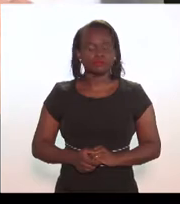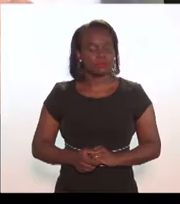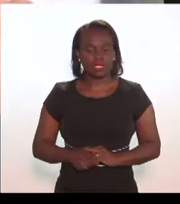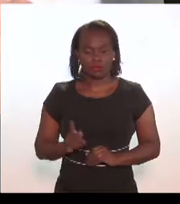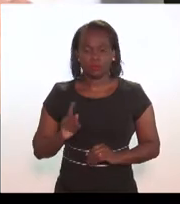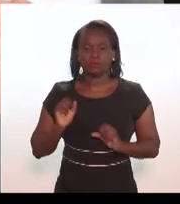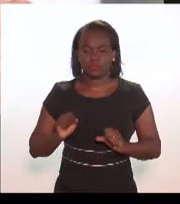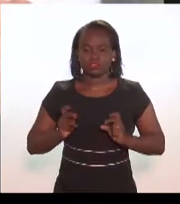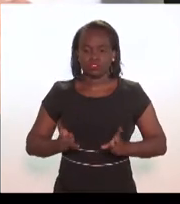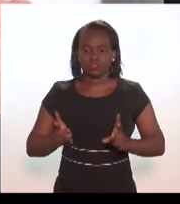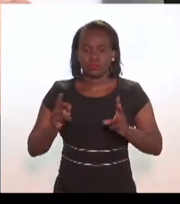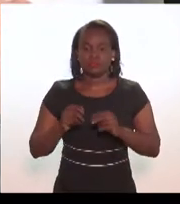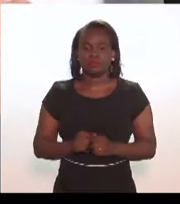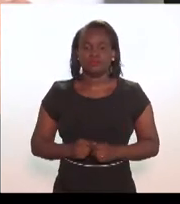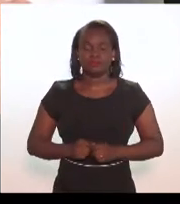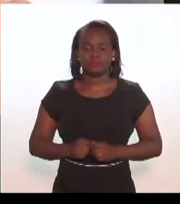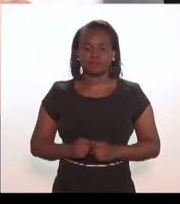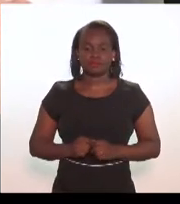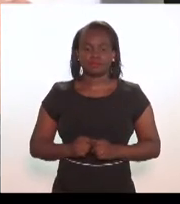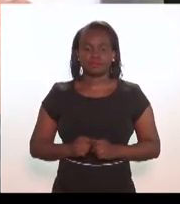Não, pode continuar, secretário.